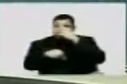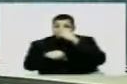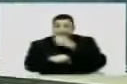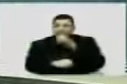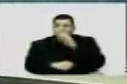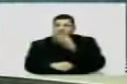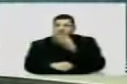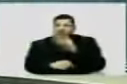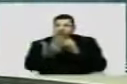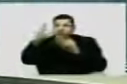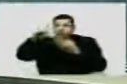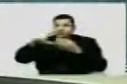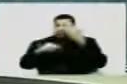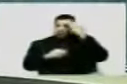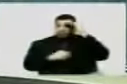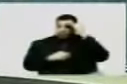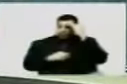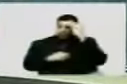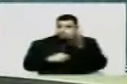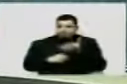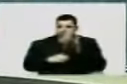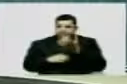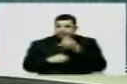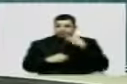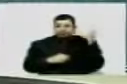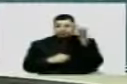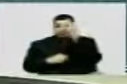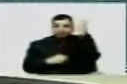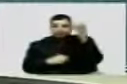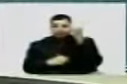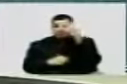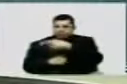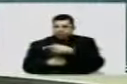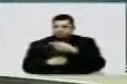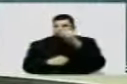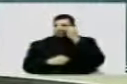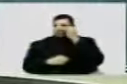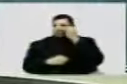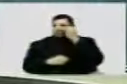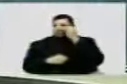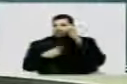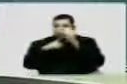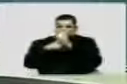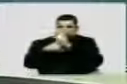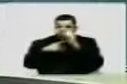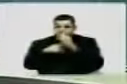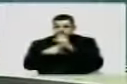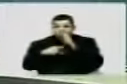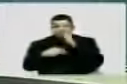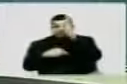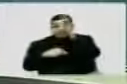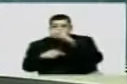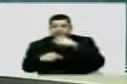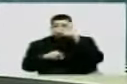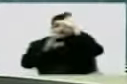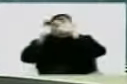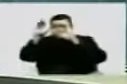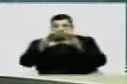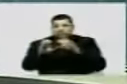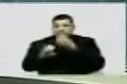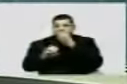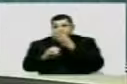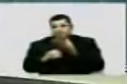Amazonas. Ou nós entendemos a importância disso do ponto de vista estratégico para o futuro da nossa